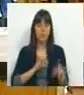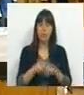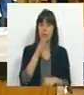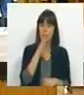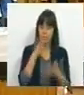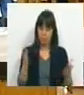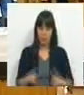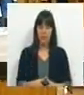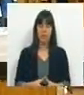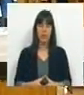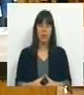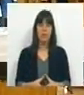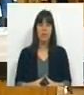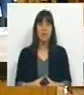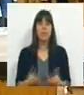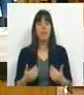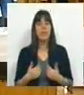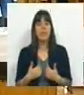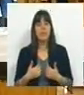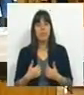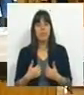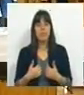Srs. Deputados. Eu,